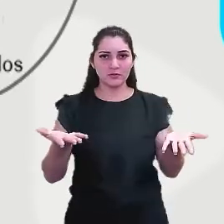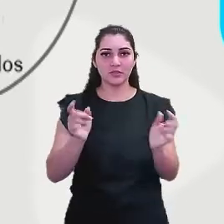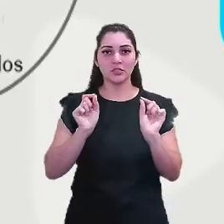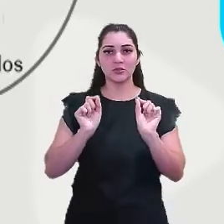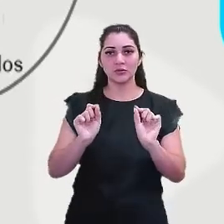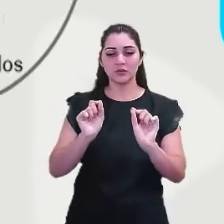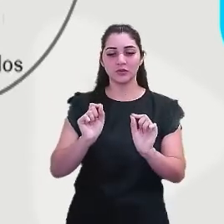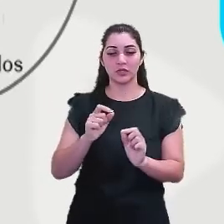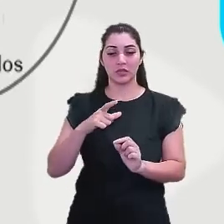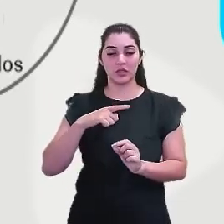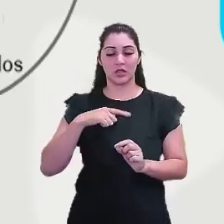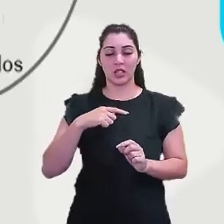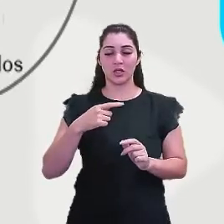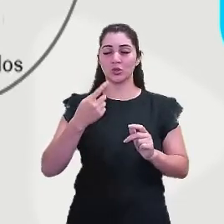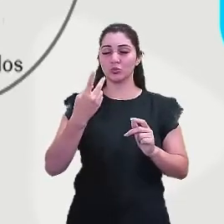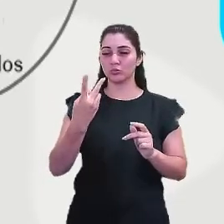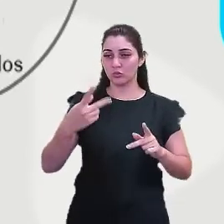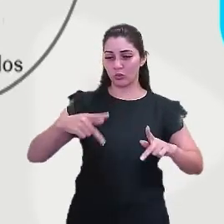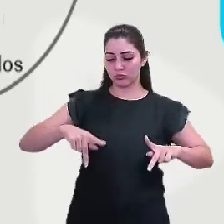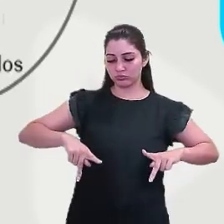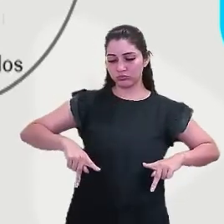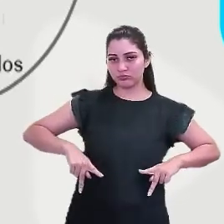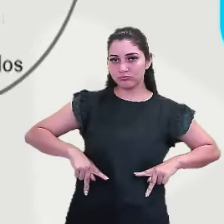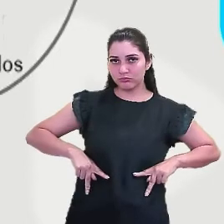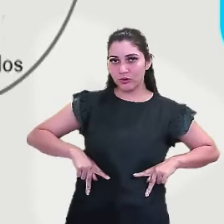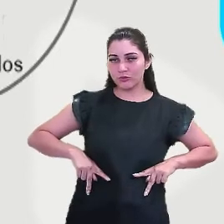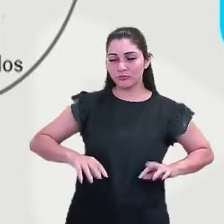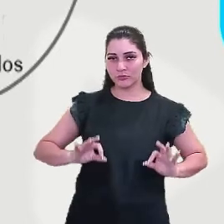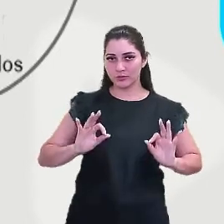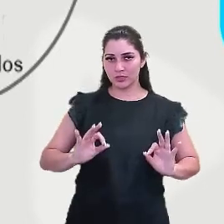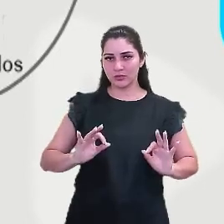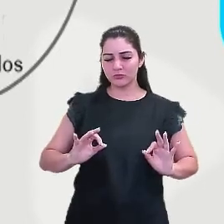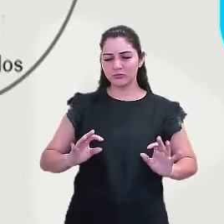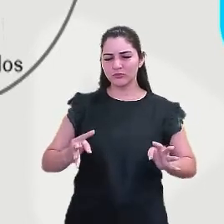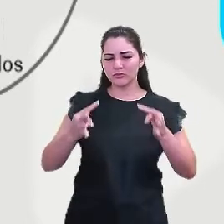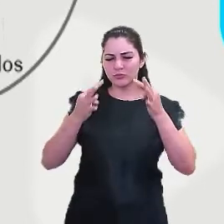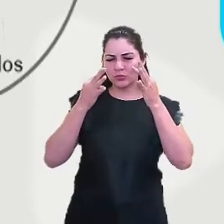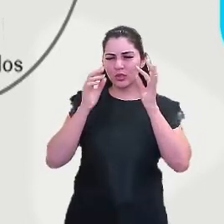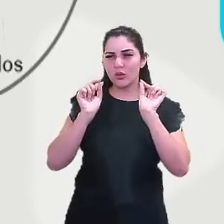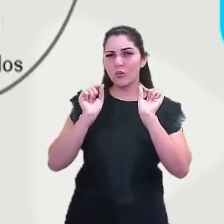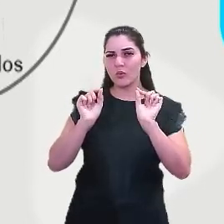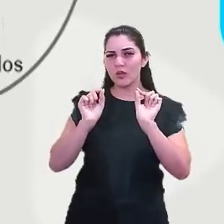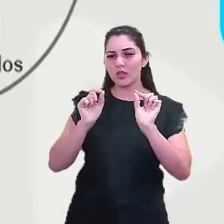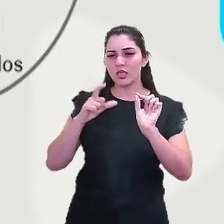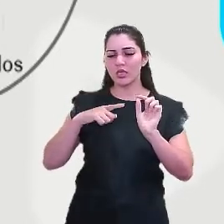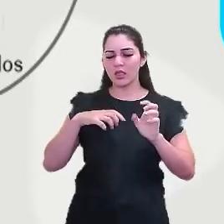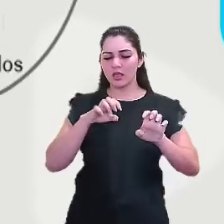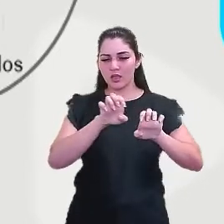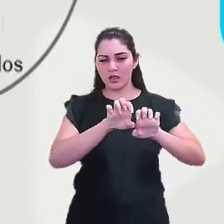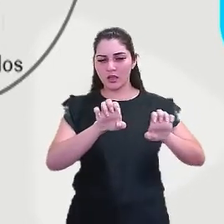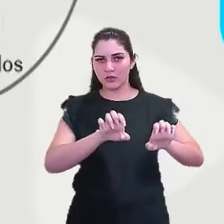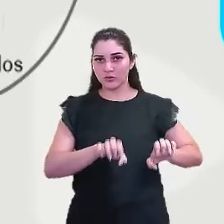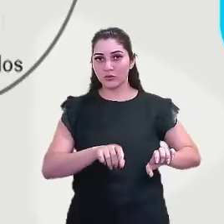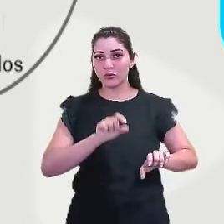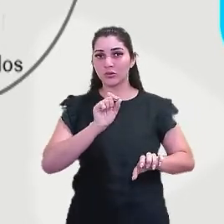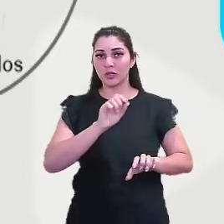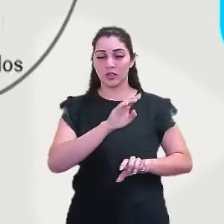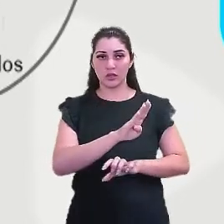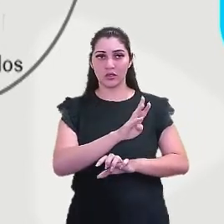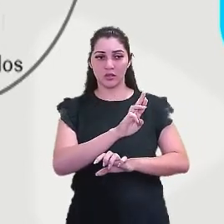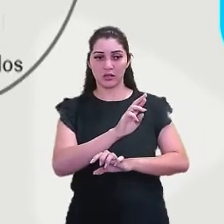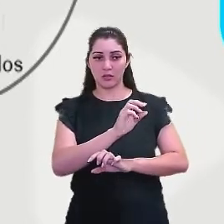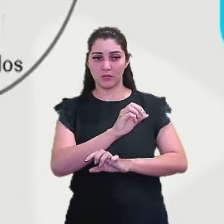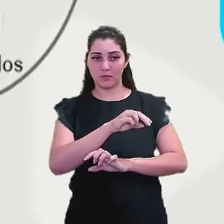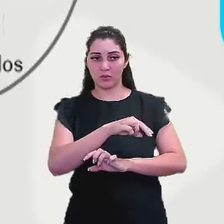vendo aí, são dois pulmões, pulmão direito, pulmão esquerdo. Mas eu queria chamar a atenção de vocês em algumas estruturas, principalmente os brônquios. Se